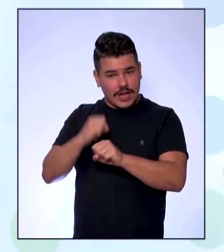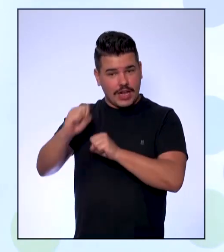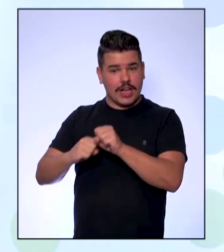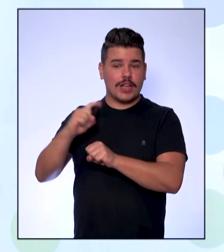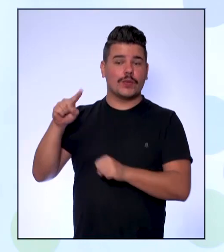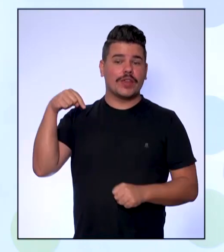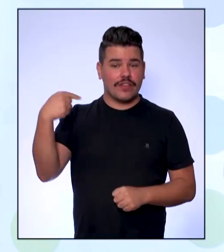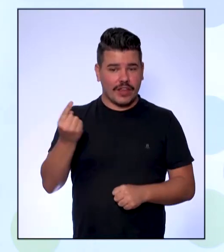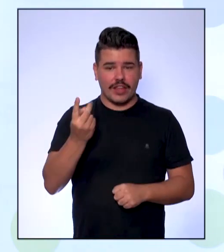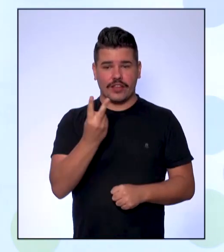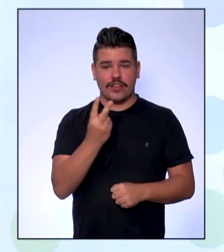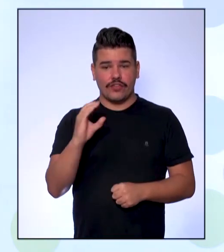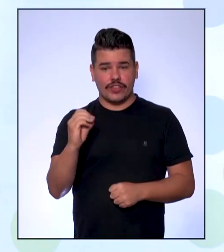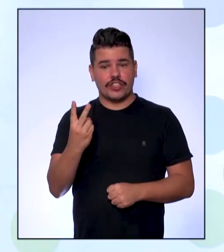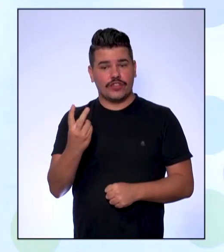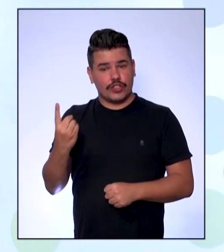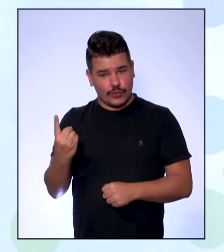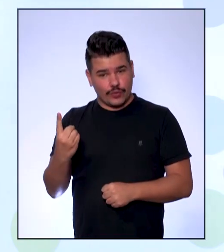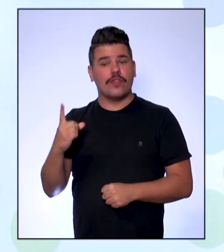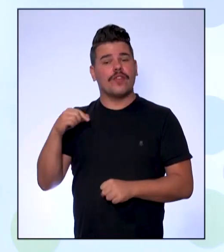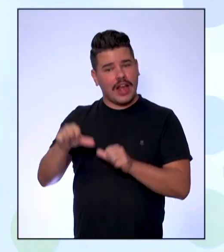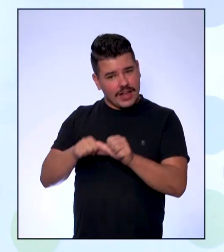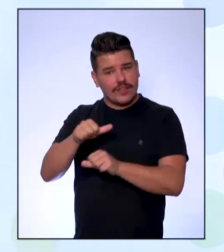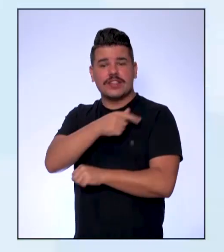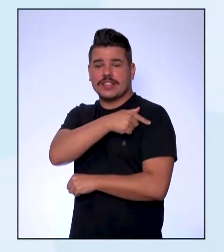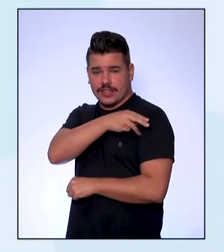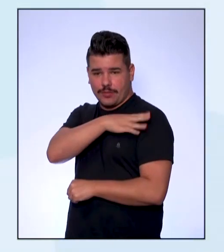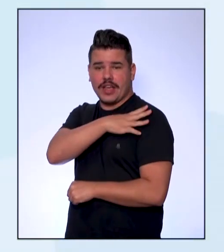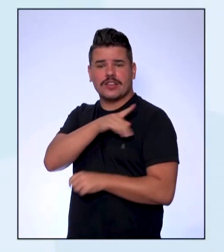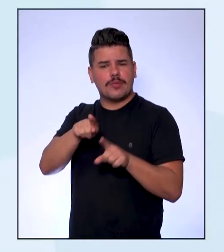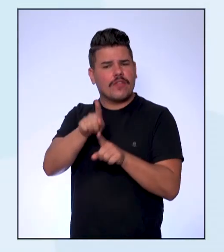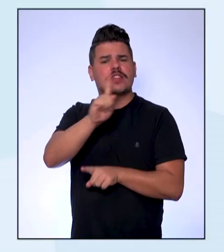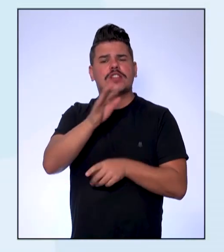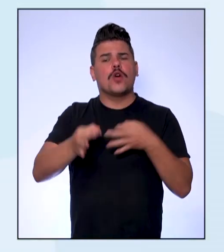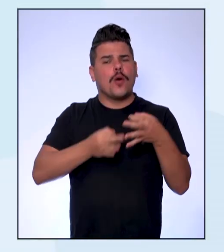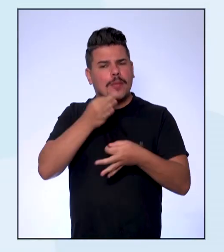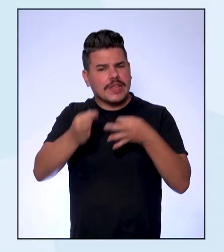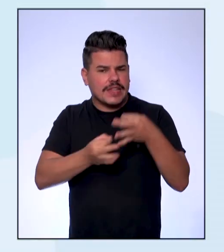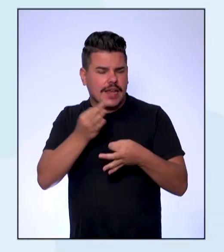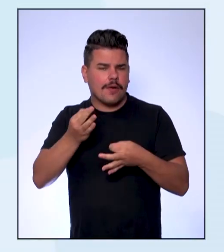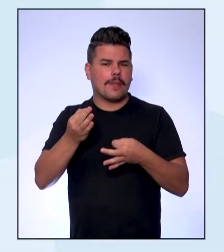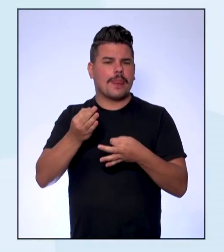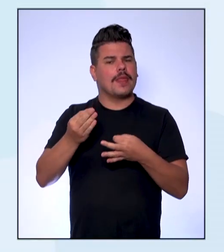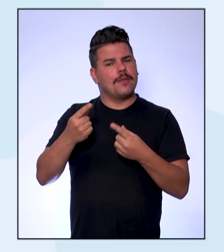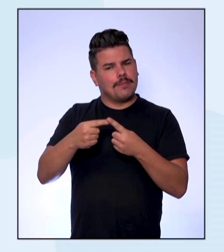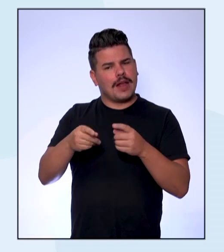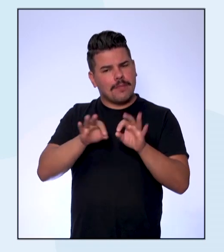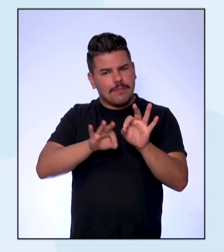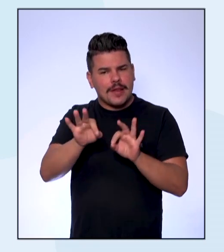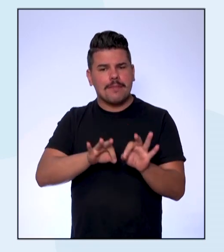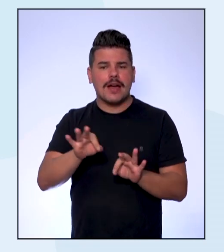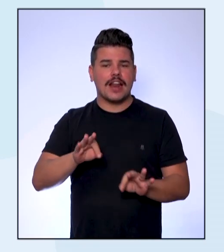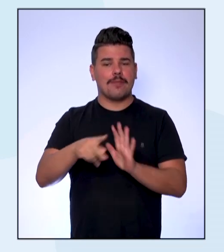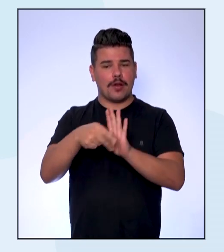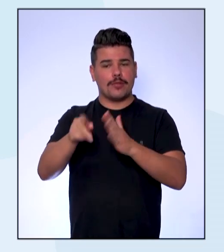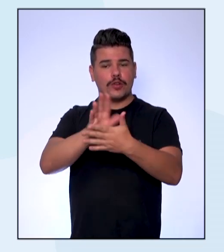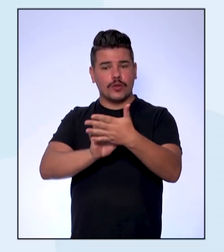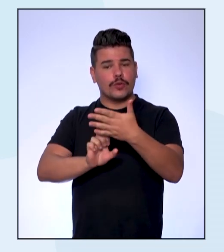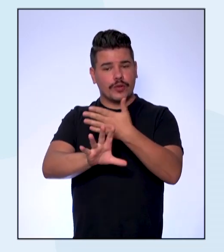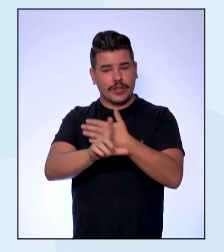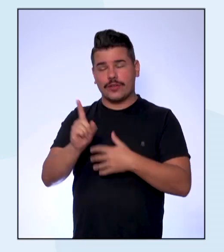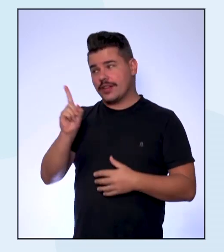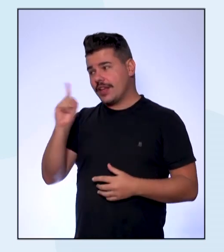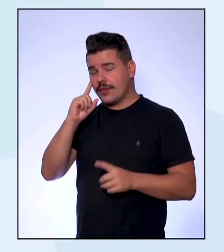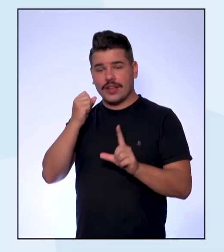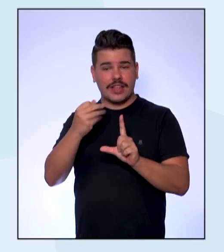uma pesquisa para que vocês respondam, opinem e participem da construção desse currículo paulista. Então, aí na tela para vocês está o